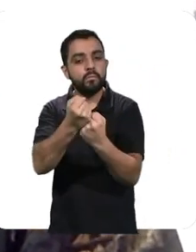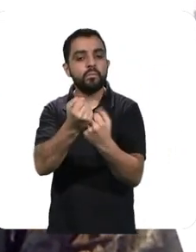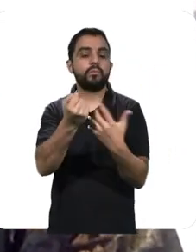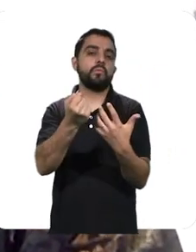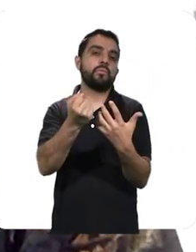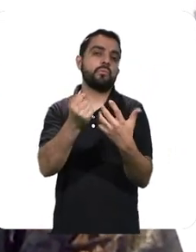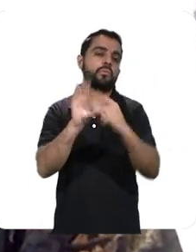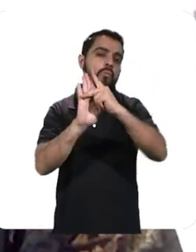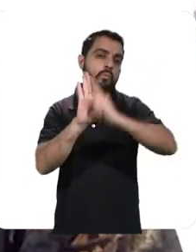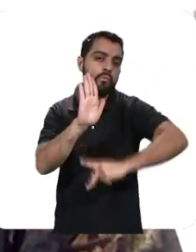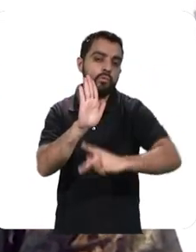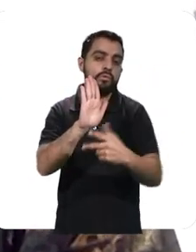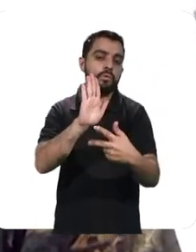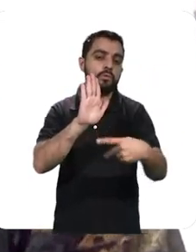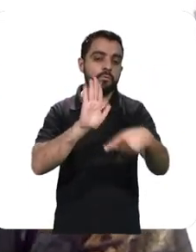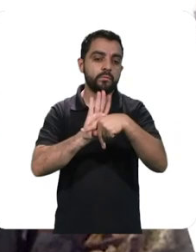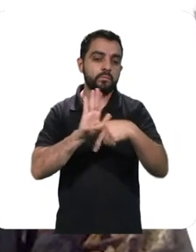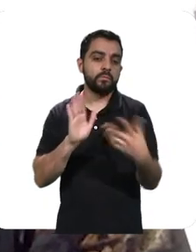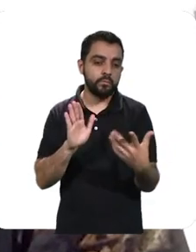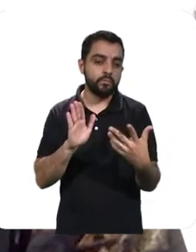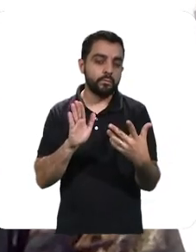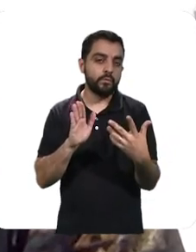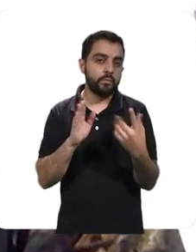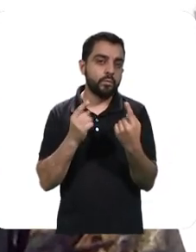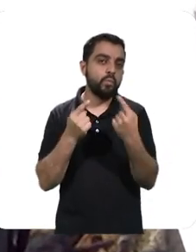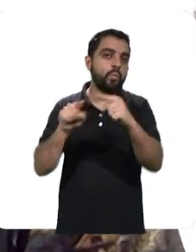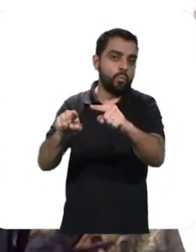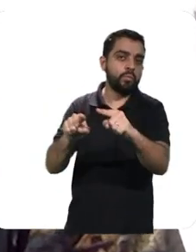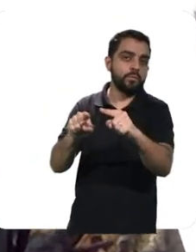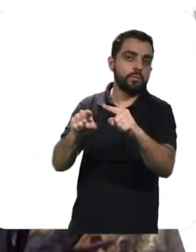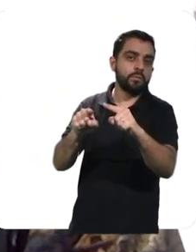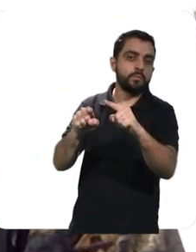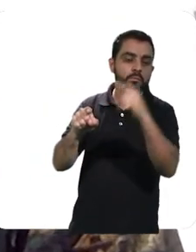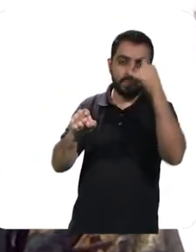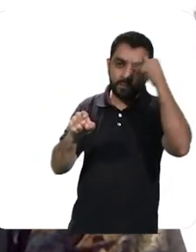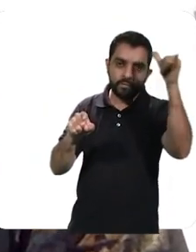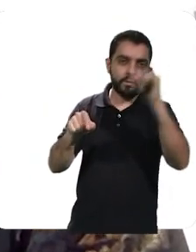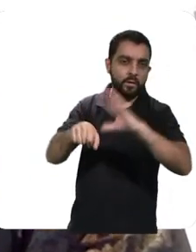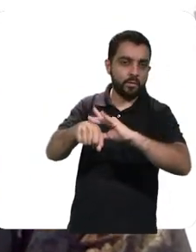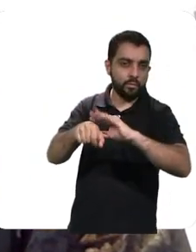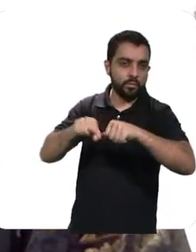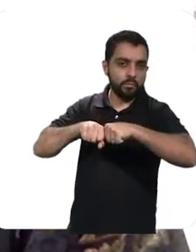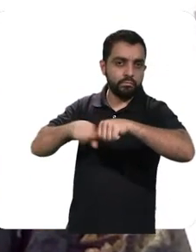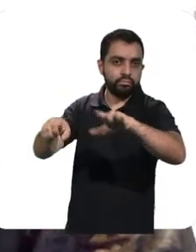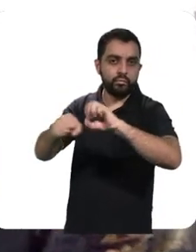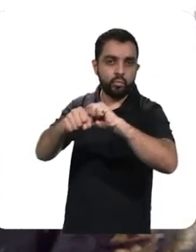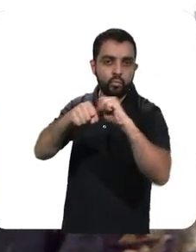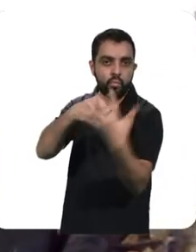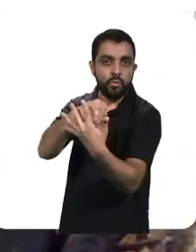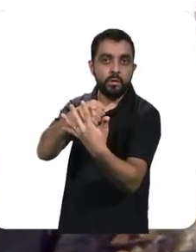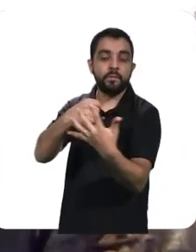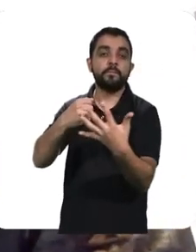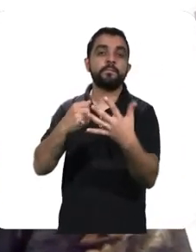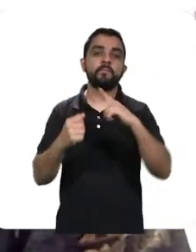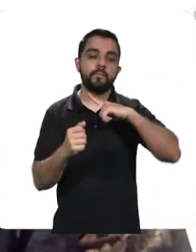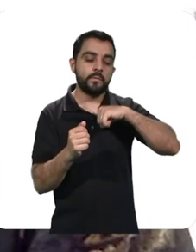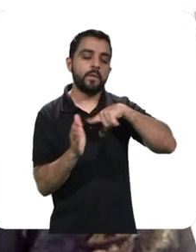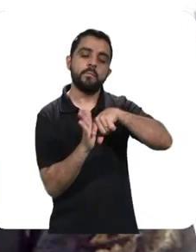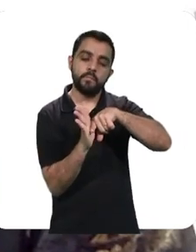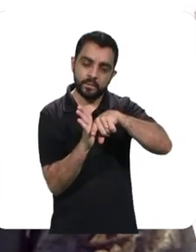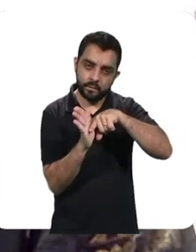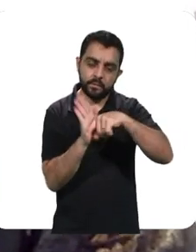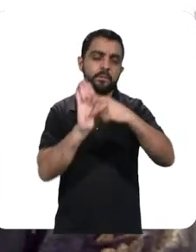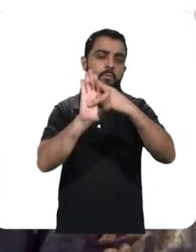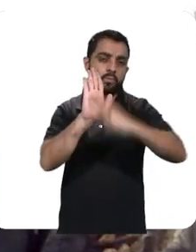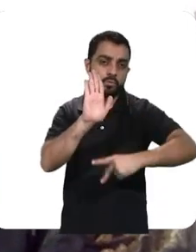a projetos no enfrentamento do coronavírus. Não apenas os projetos de pesquisa, que são